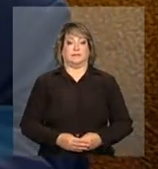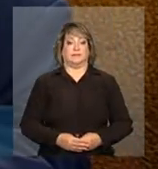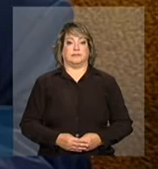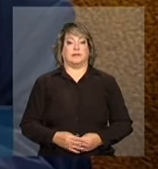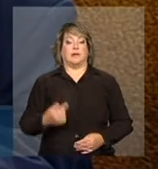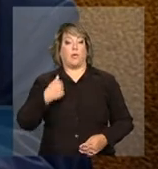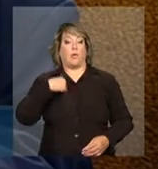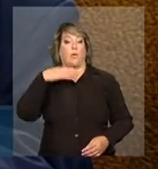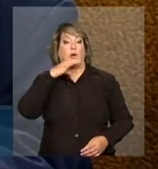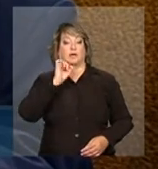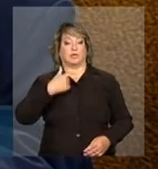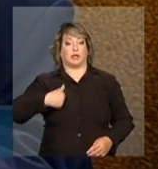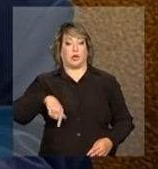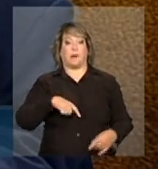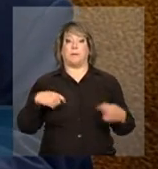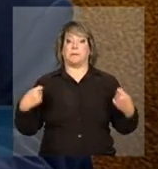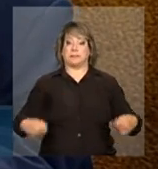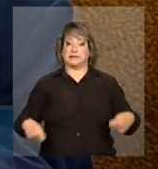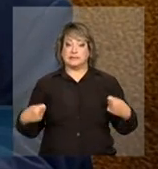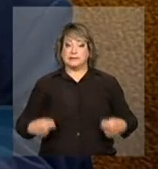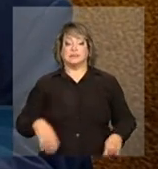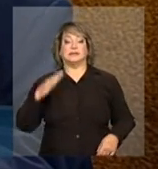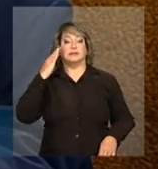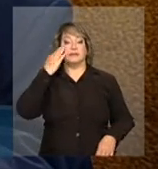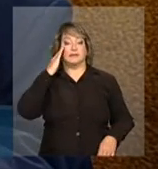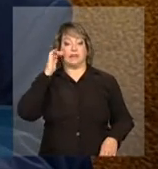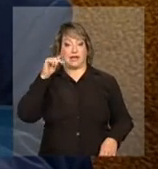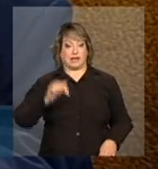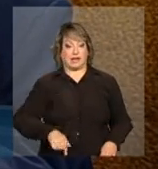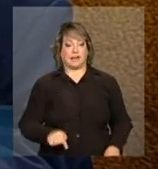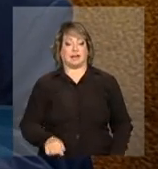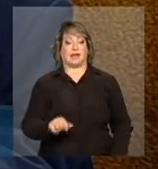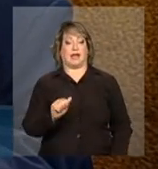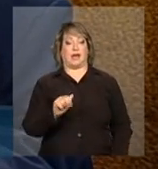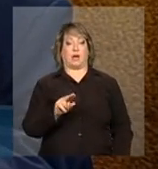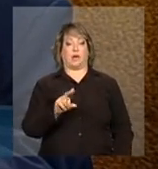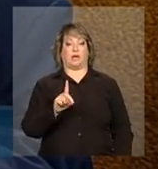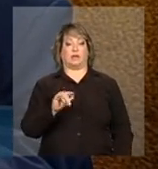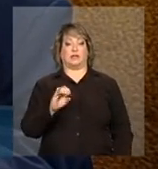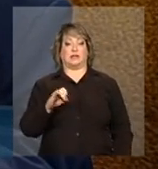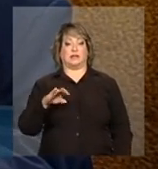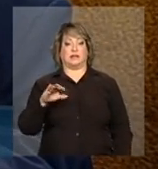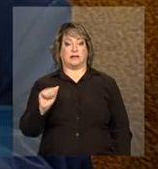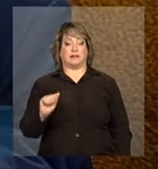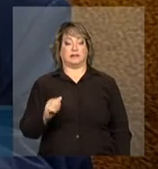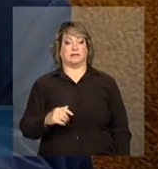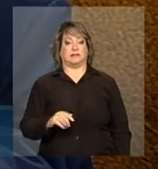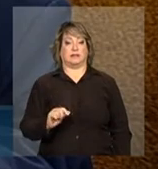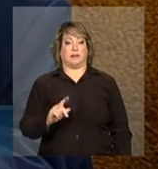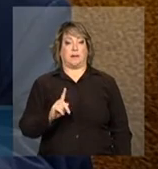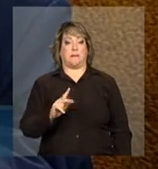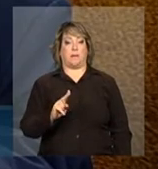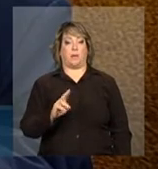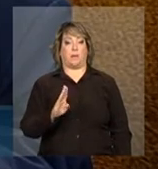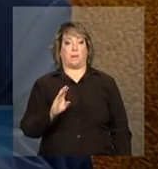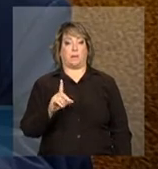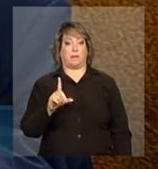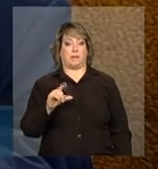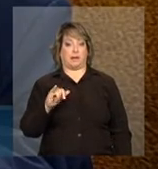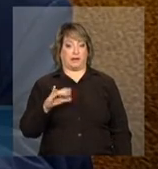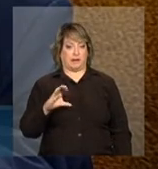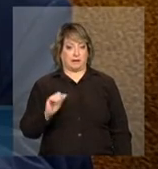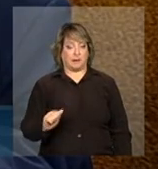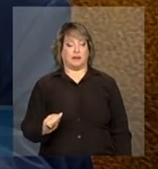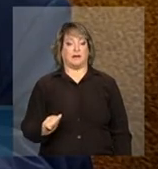que eu acho que a gente precisa entender essa audiência pública que nós vamos, né, estamos aqui executando